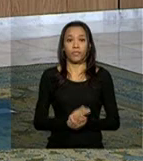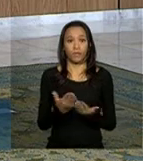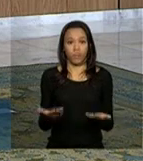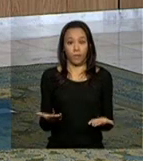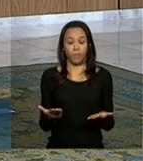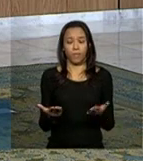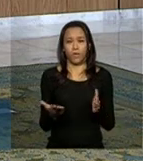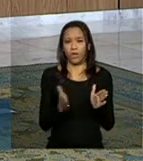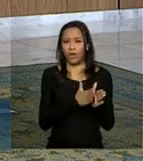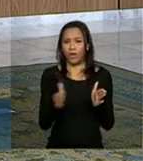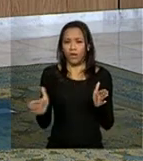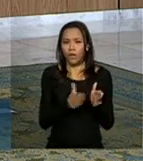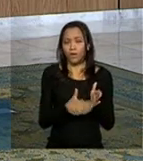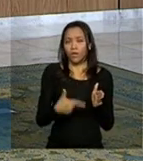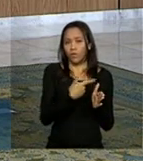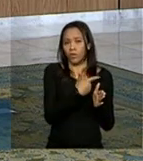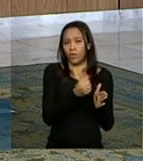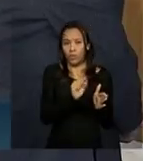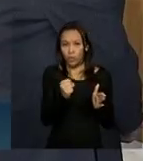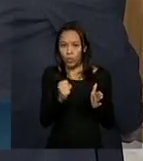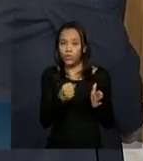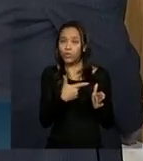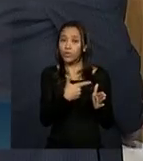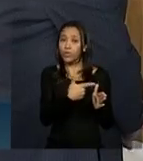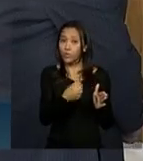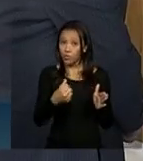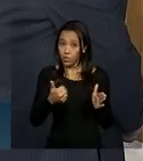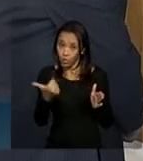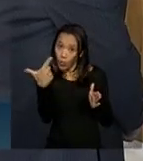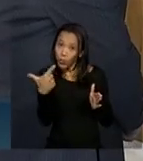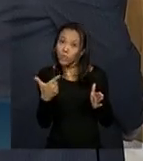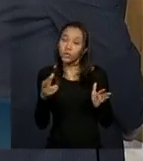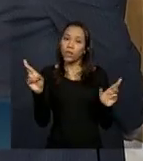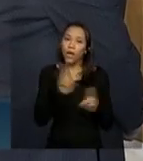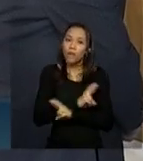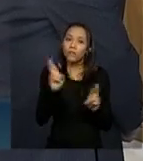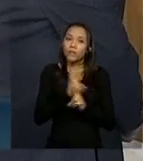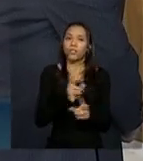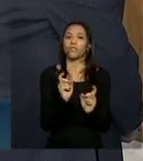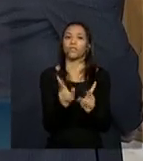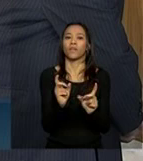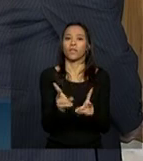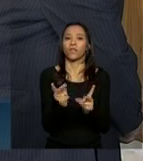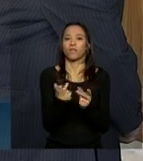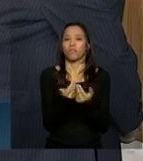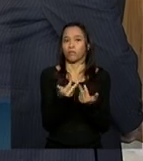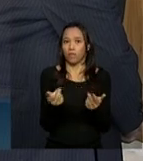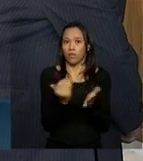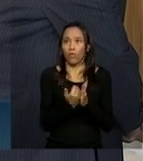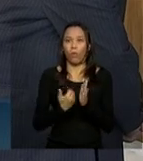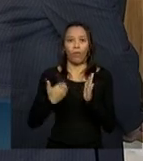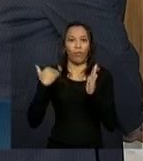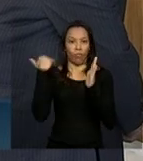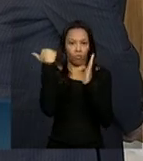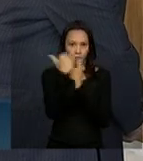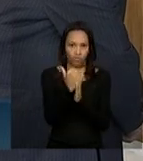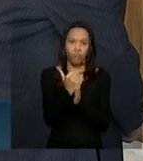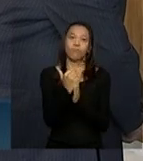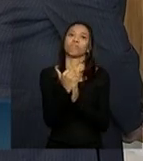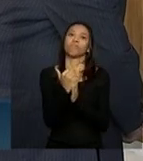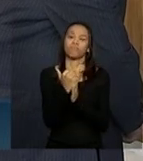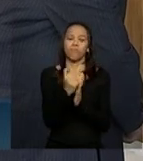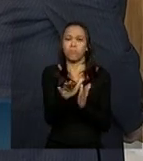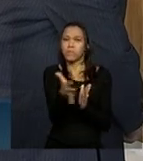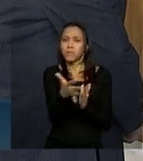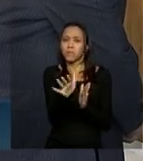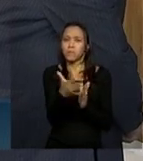Entre 2008 e 2012, o intercâmbio comercial entre os dois países mais que dobrou, cresceu aí em